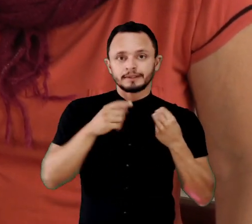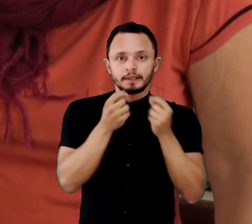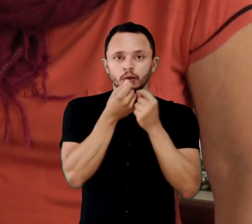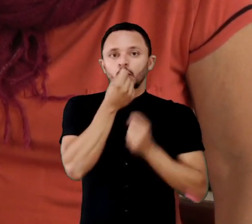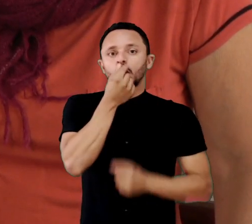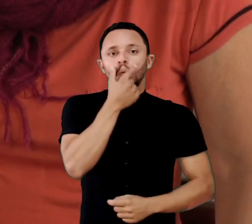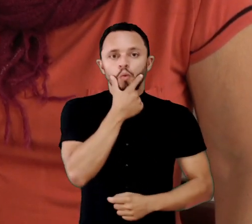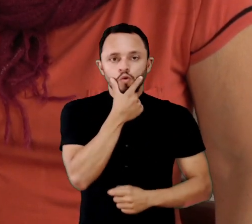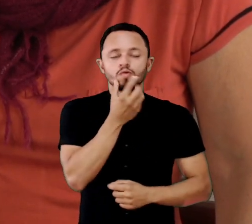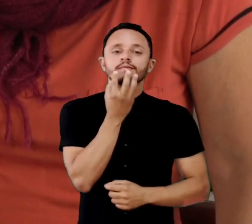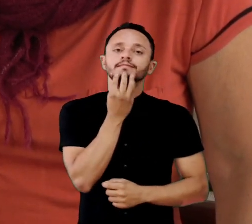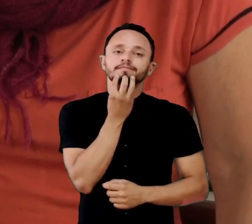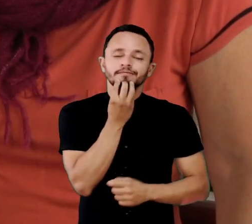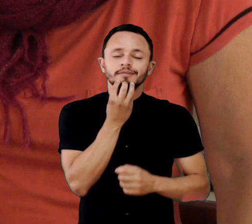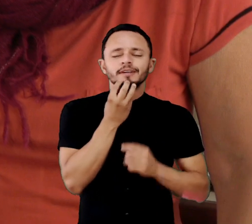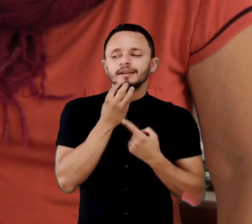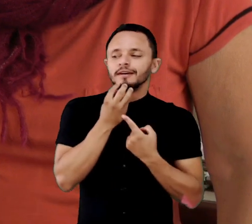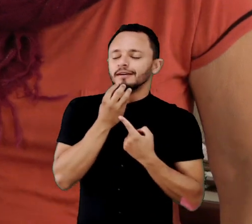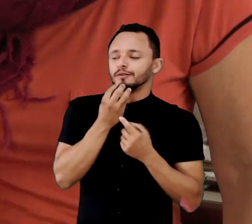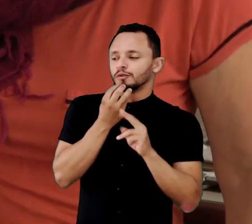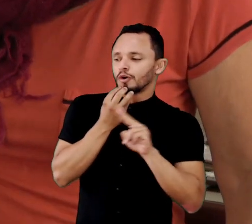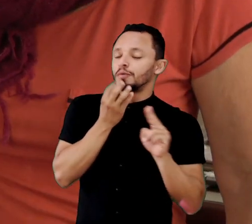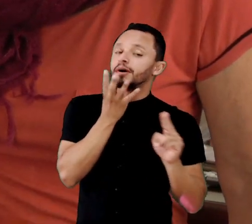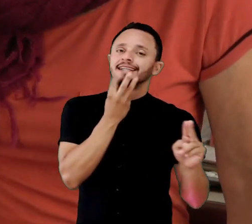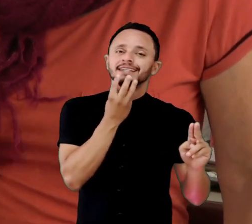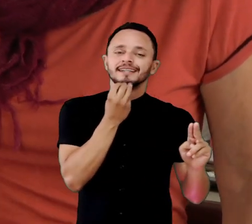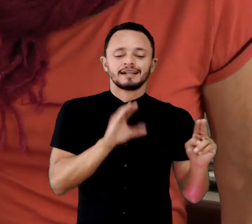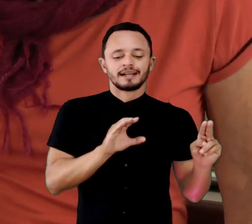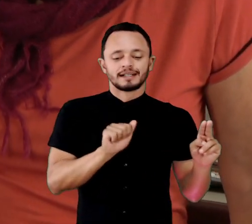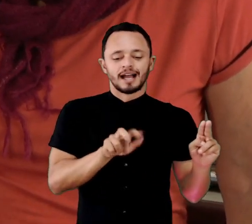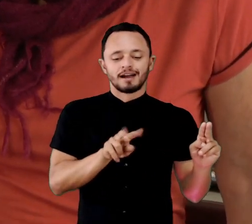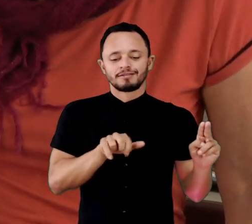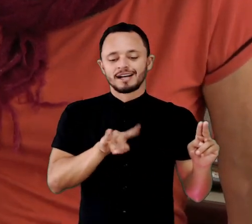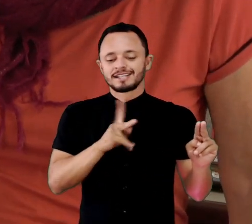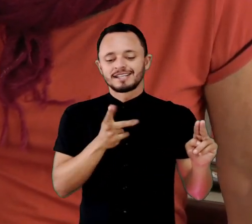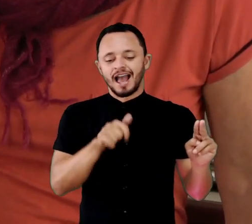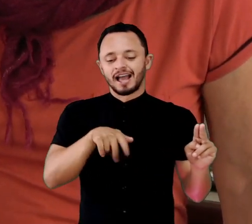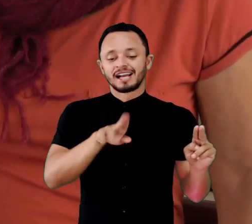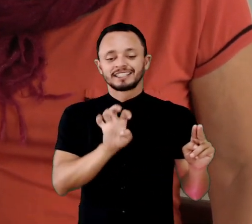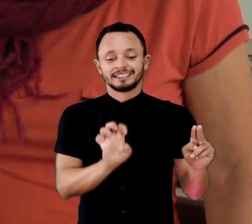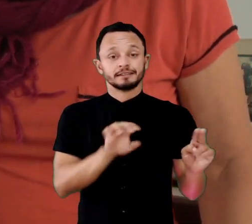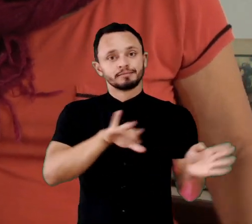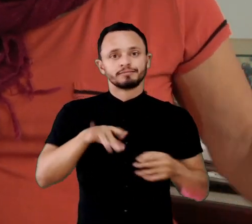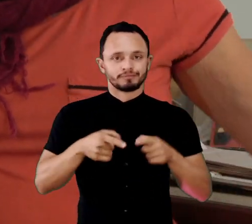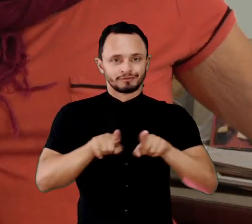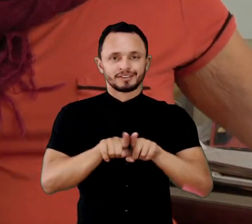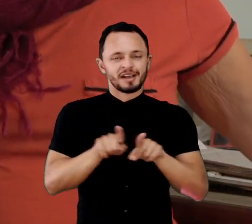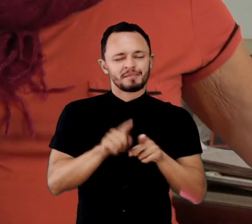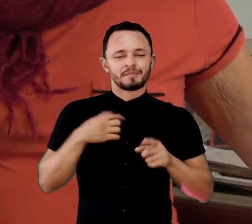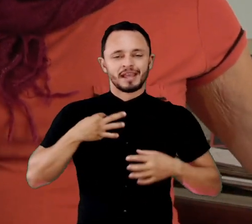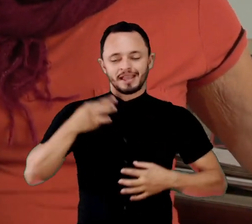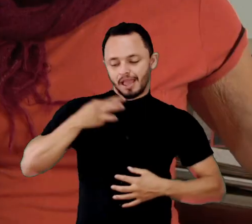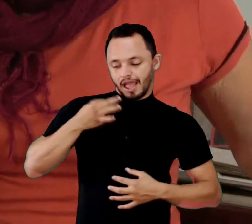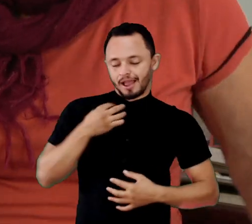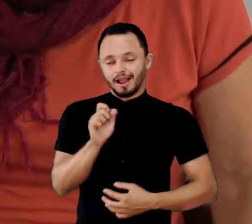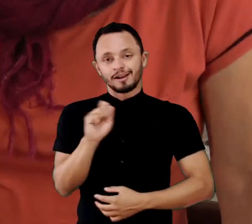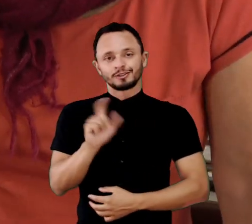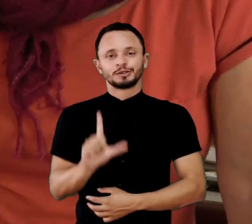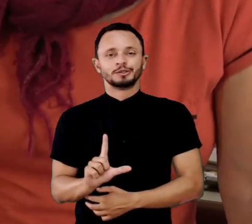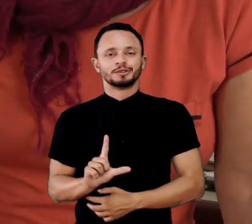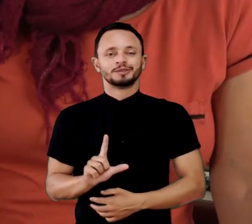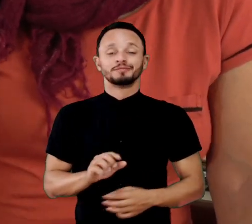bigode, como é que chama isso? É cavanhaque. Cavanhaque. E estou com a camisa